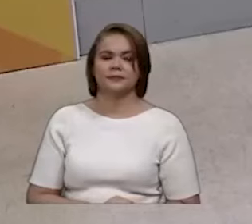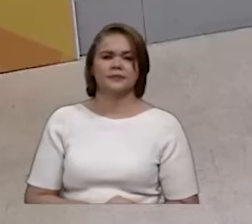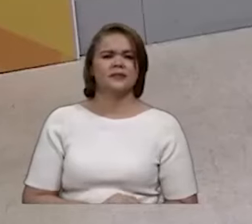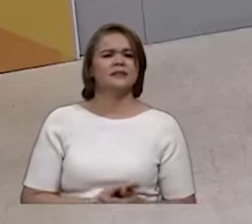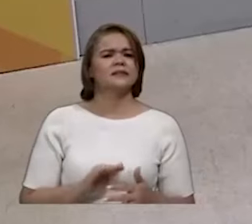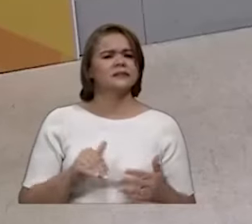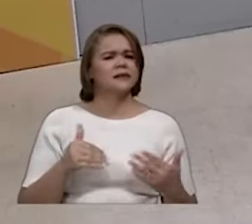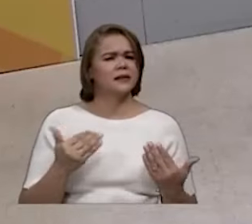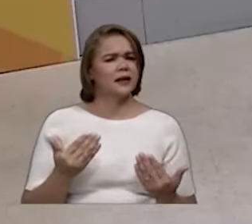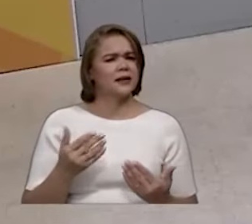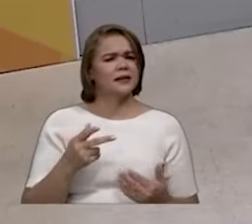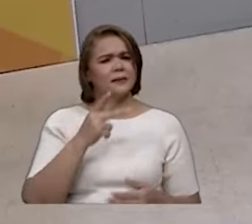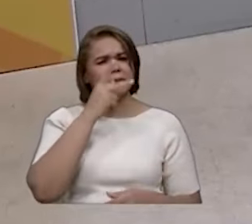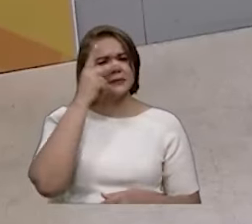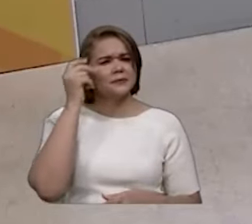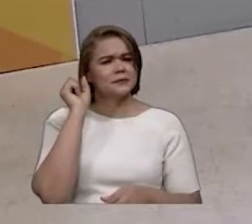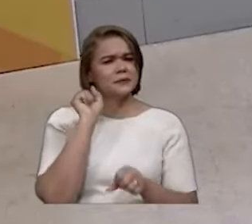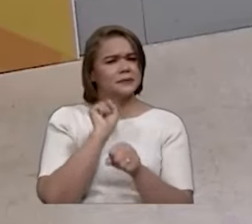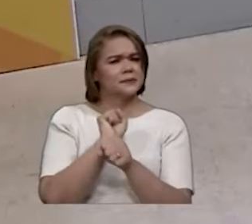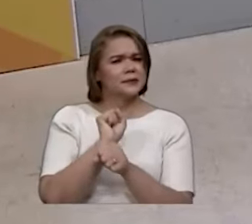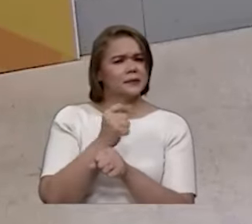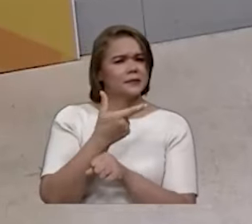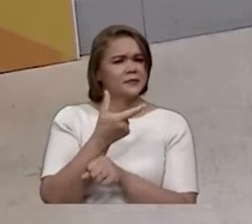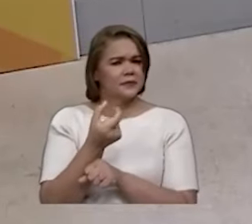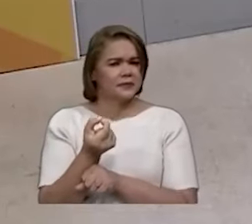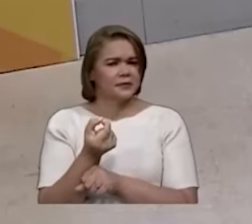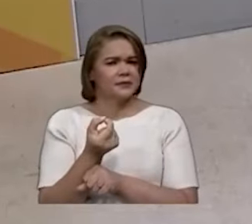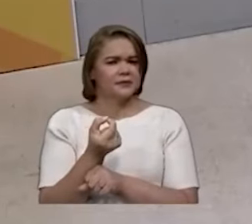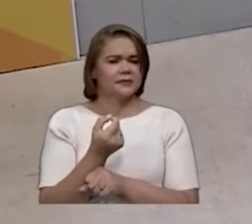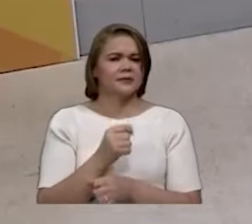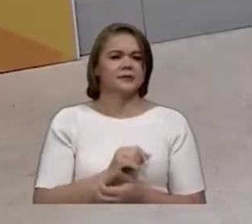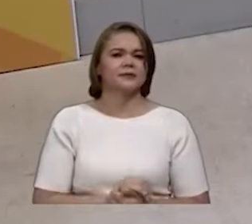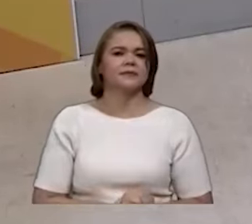Será que tem alguém esperando 20? Número 20?